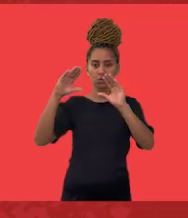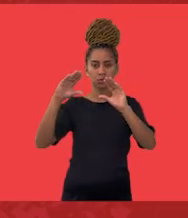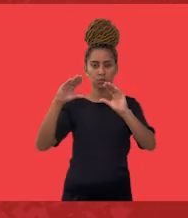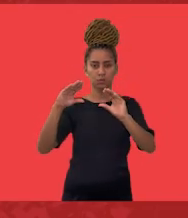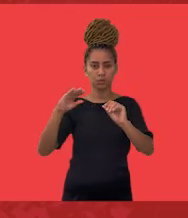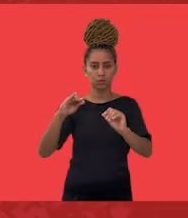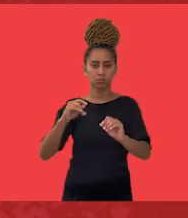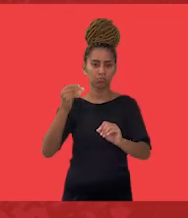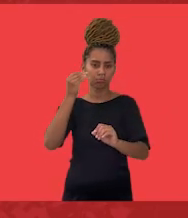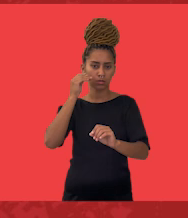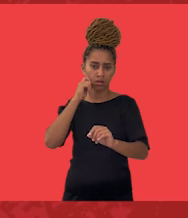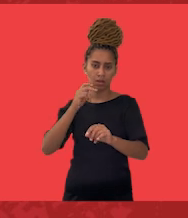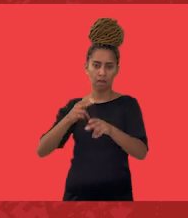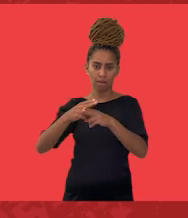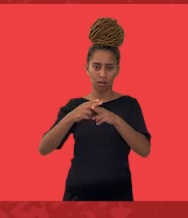há depois?